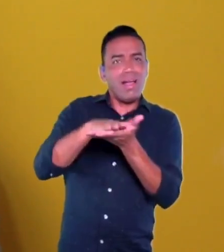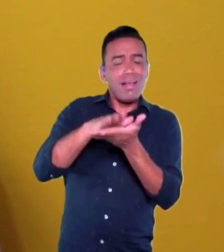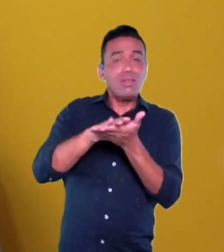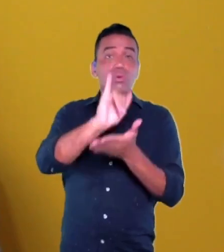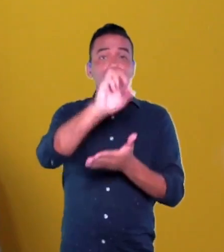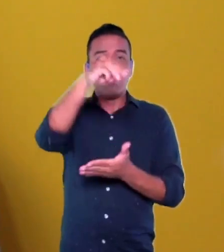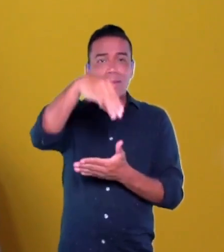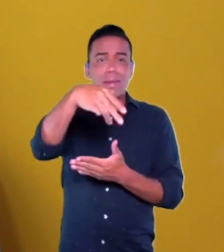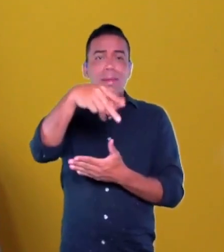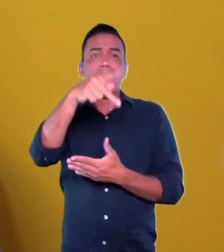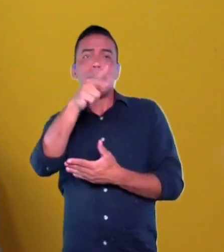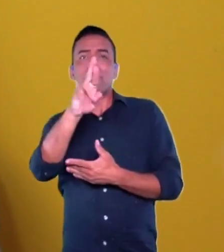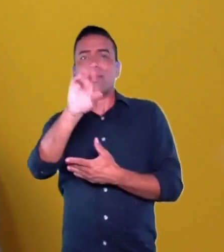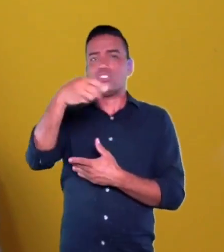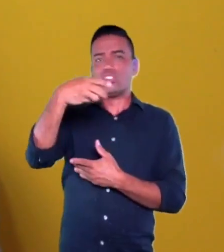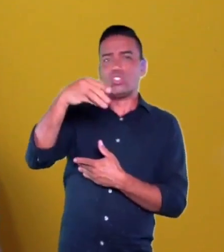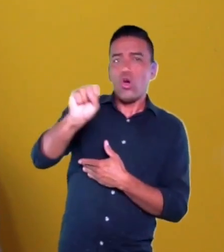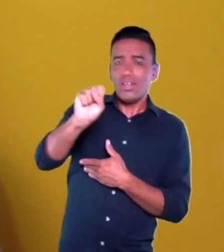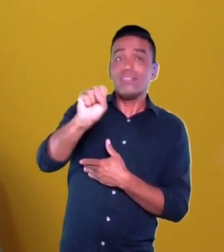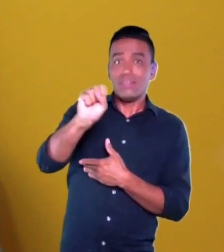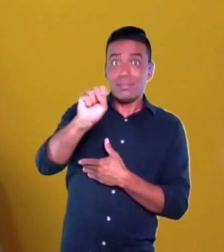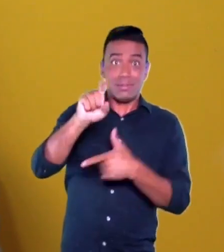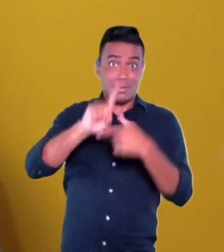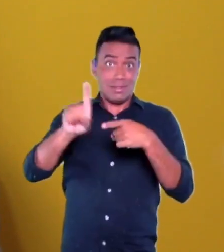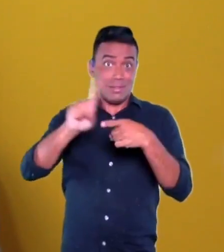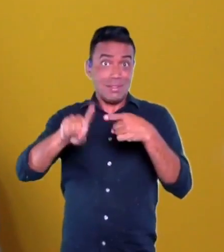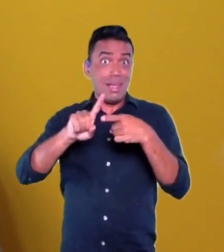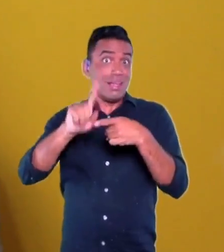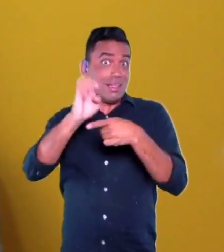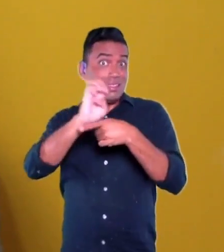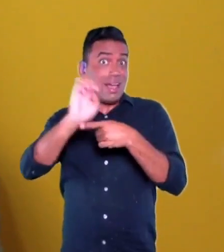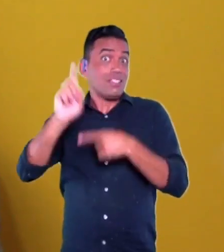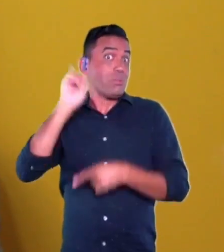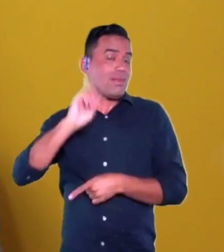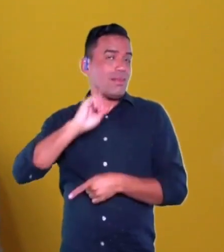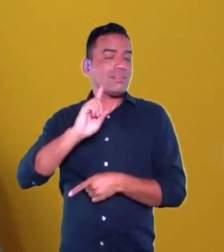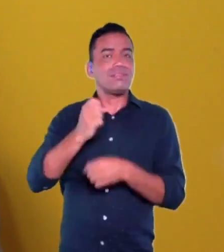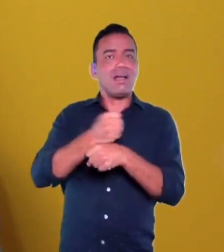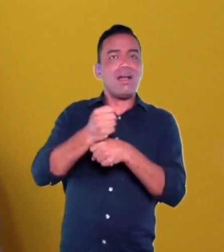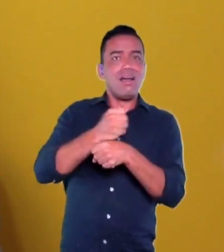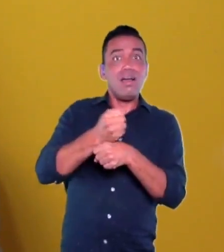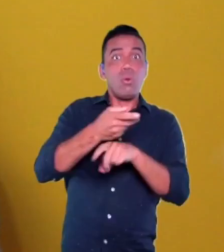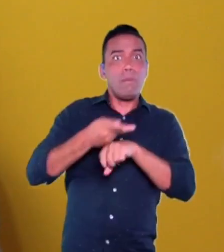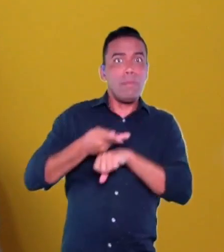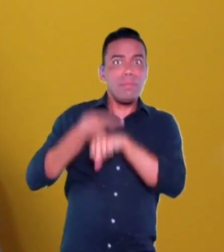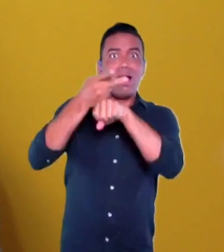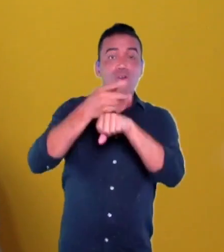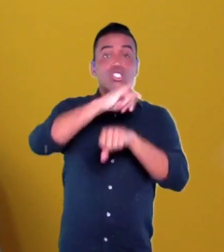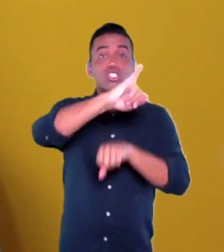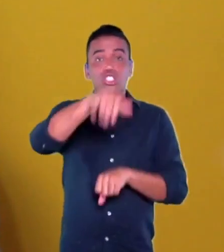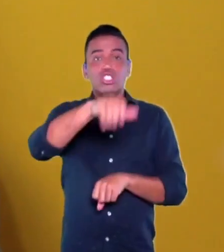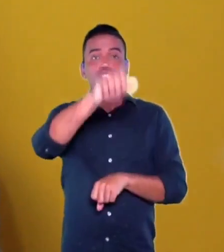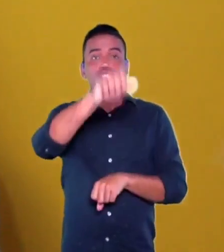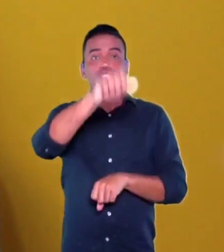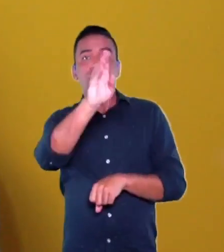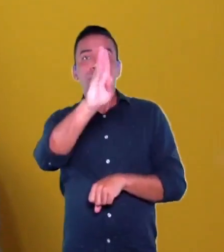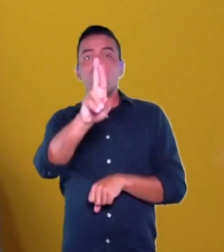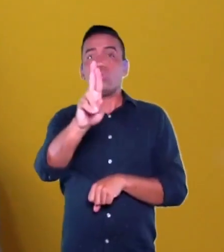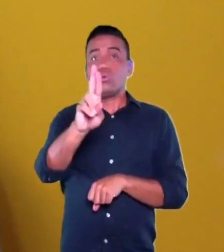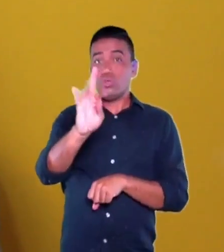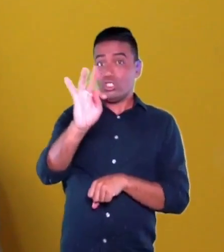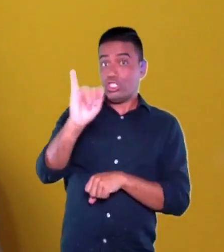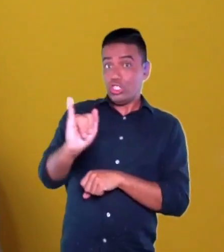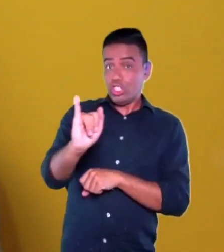e finalista do Prêmio Jabuti de 2020. Doida para Escrever, que é um livro de